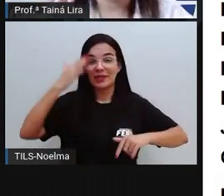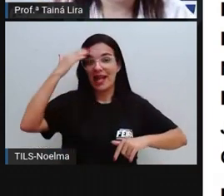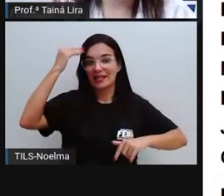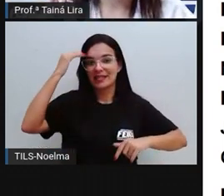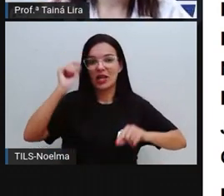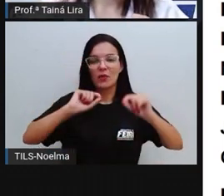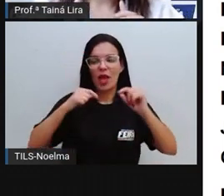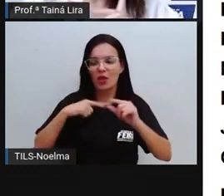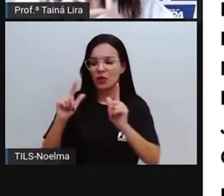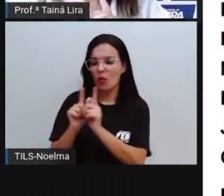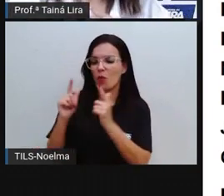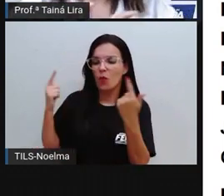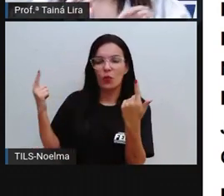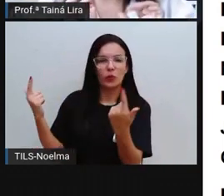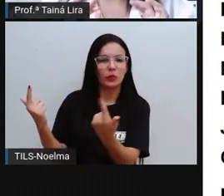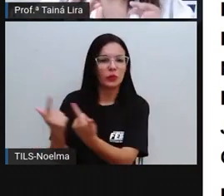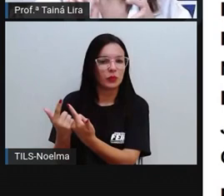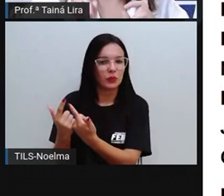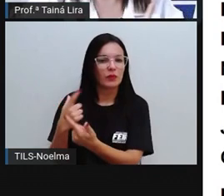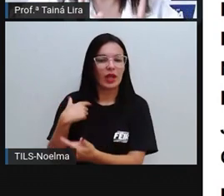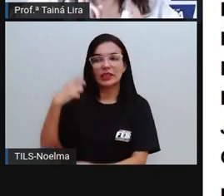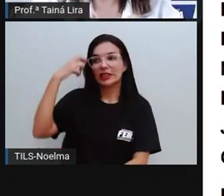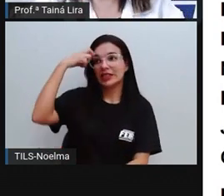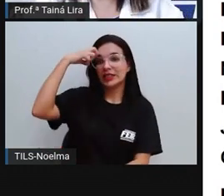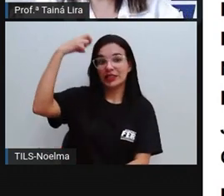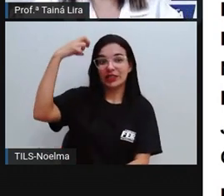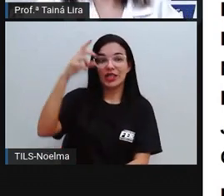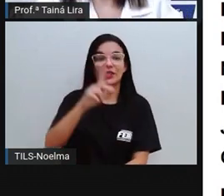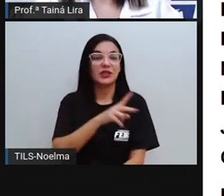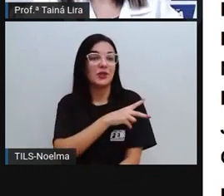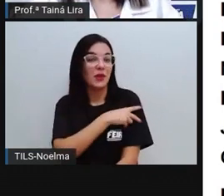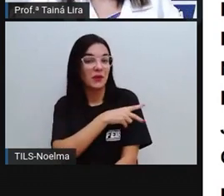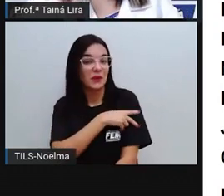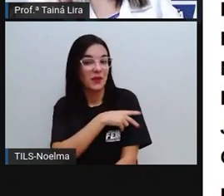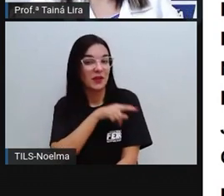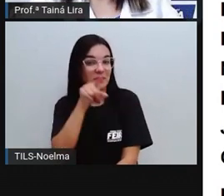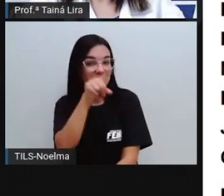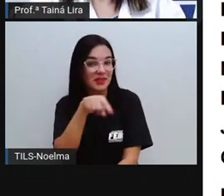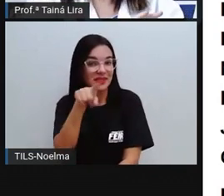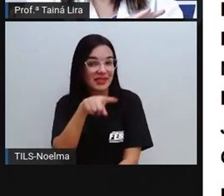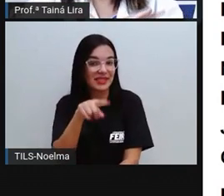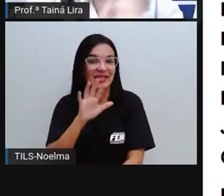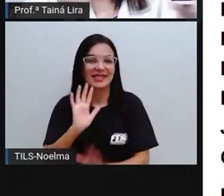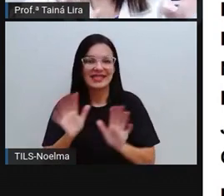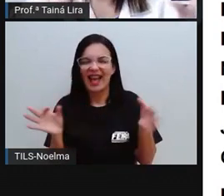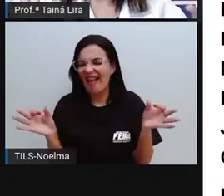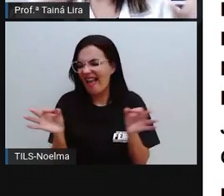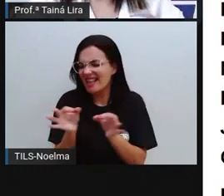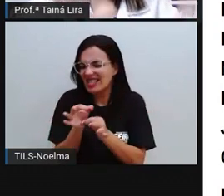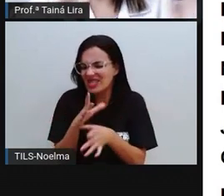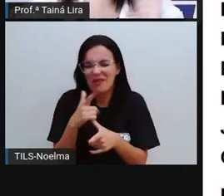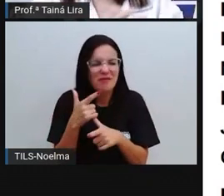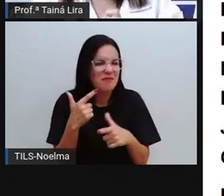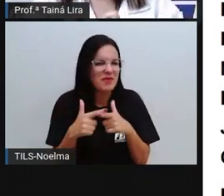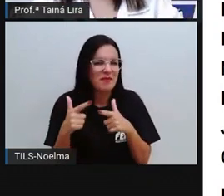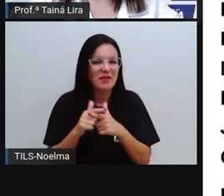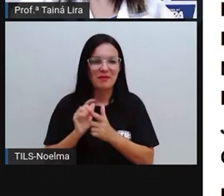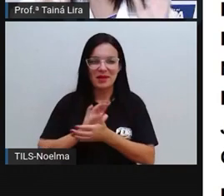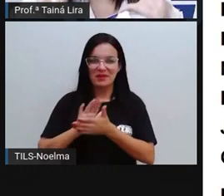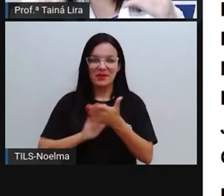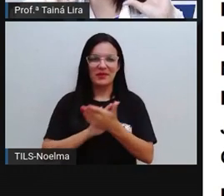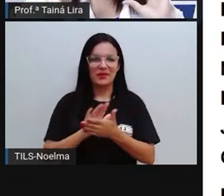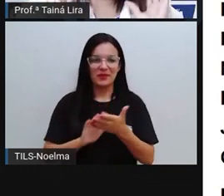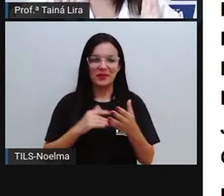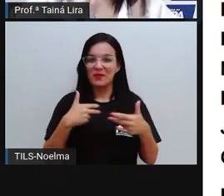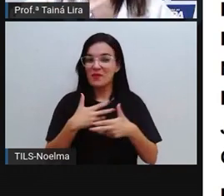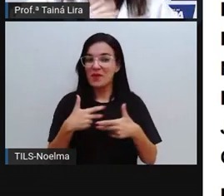uma turma que é muito inteligente, que é a turma do segundo ano. E eles resolvem qualquer problema que eu levo. Então, eu